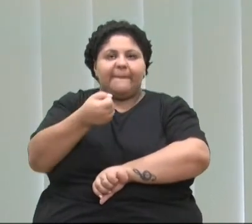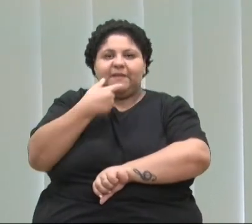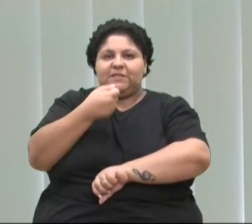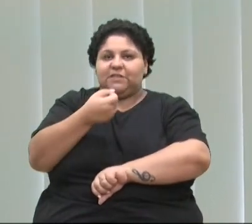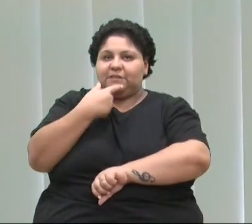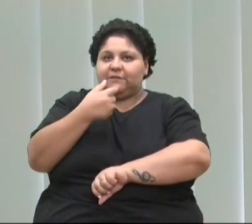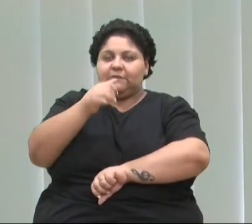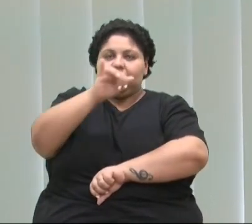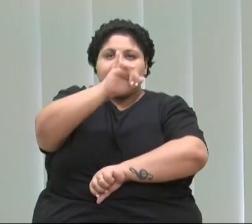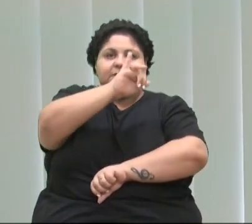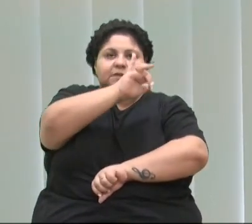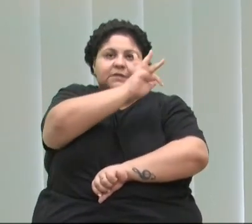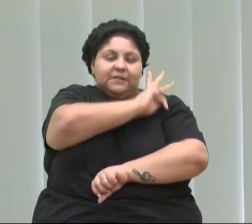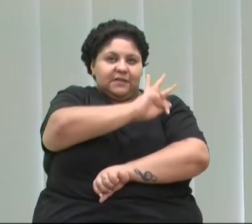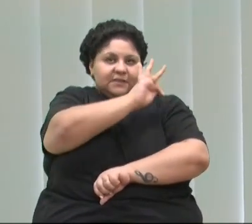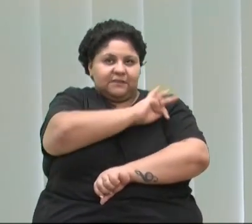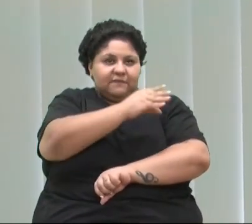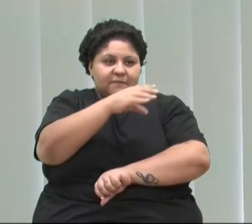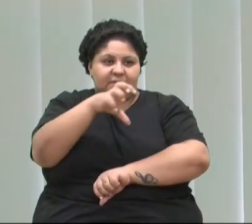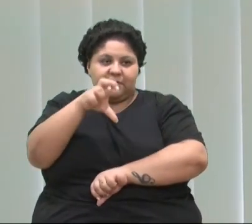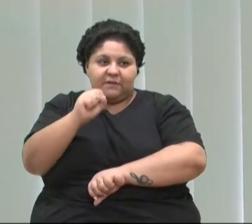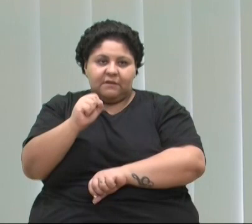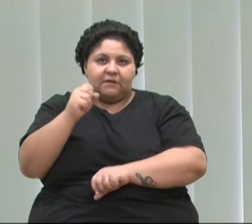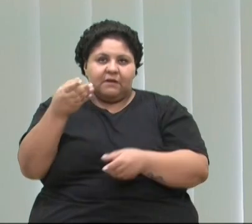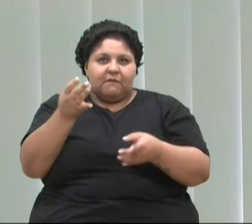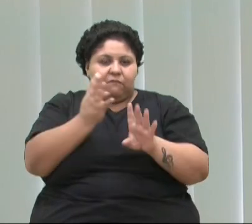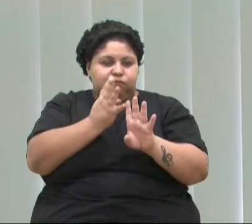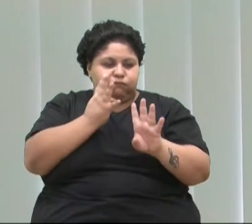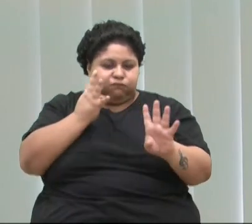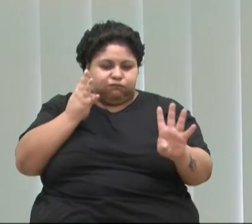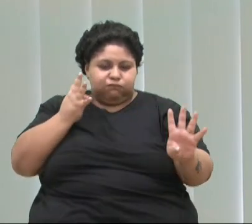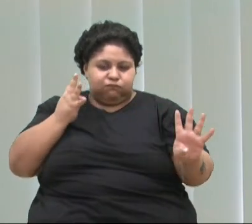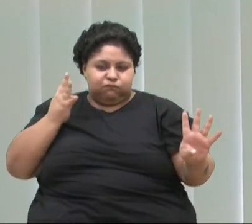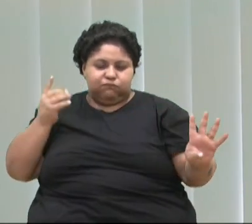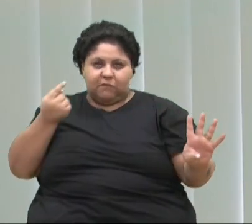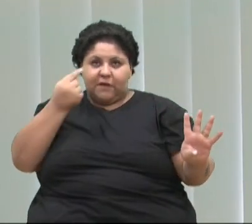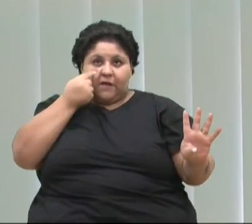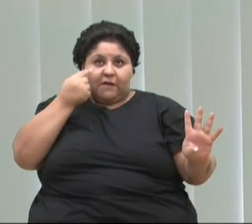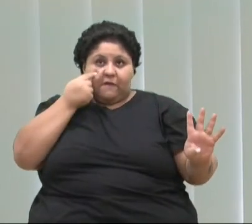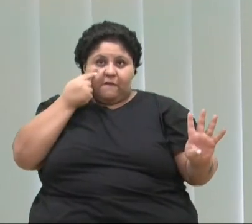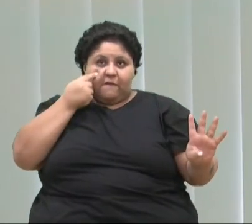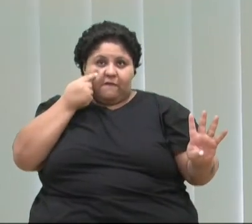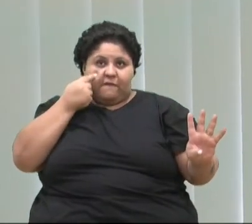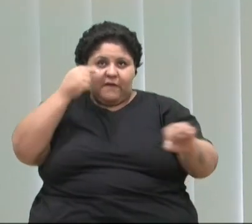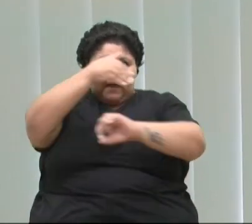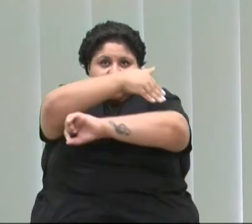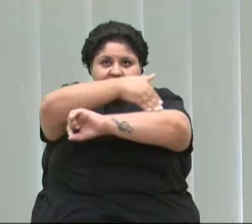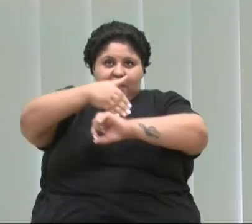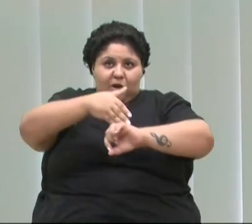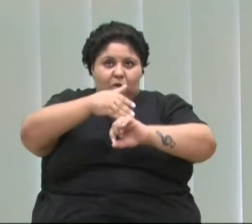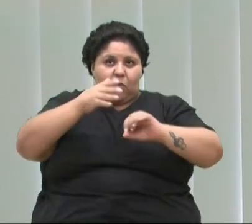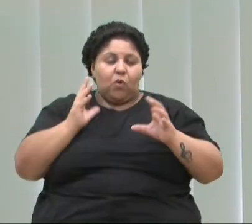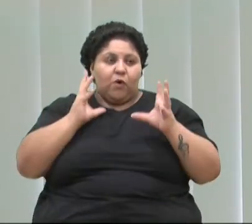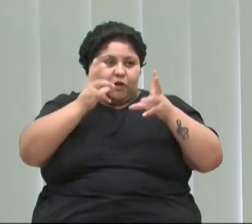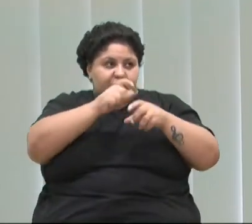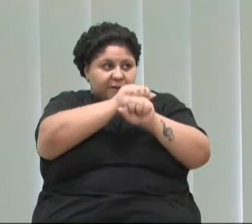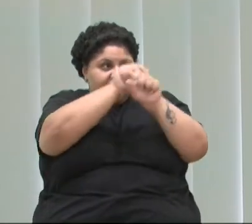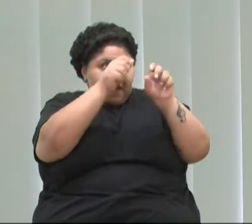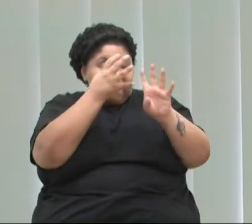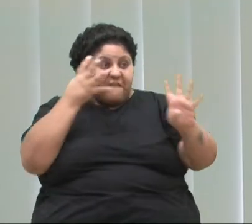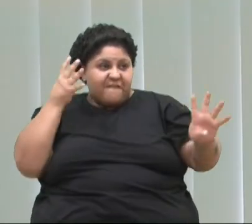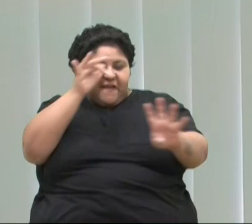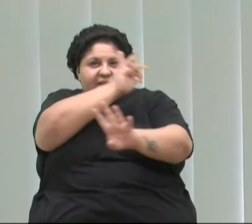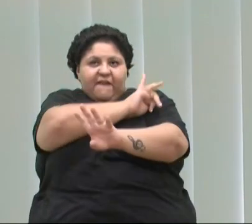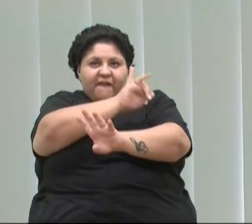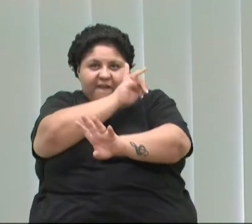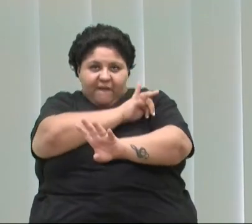nas farmácias do CES, aquela fila que a gente pode ver lá na calçada todas as manhãs, é a fila das farmácias, tanto da